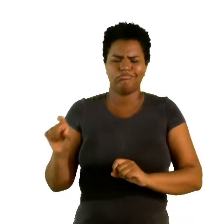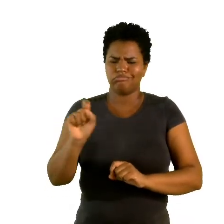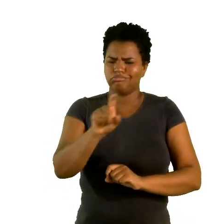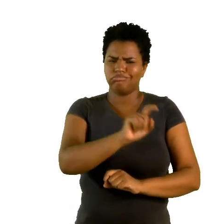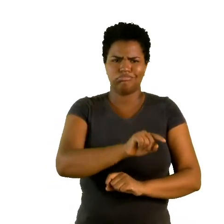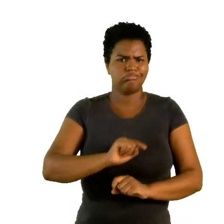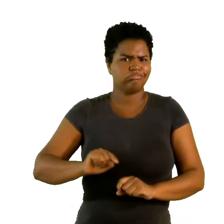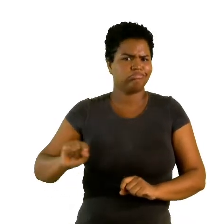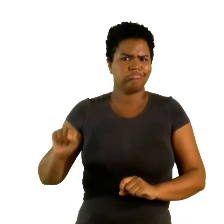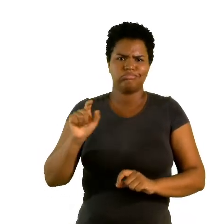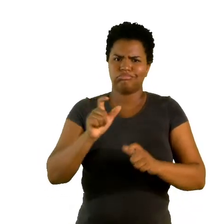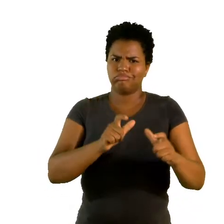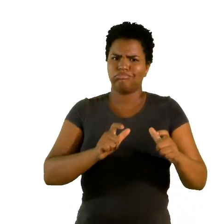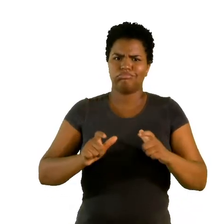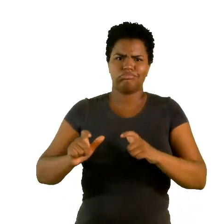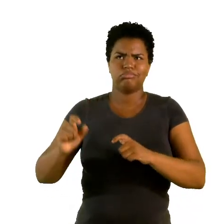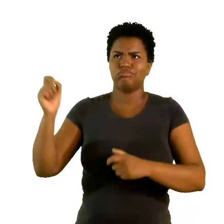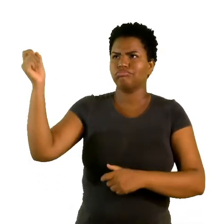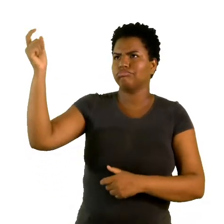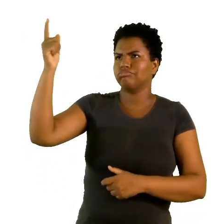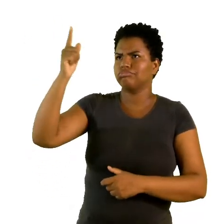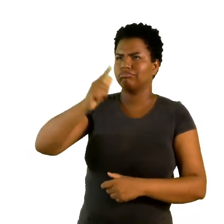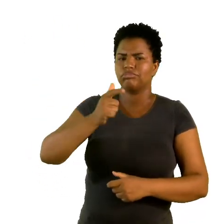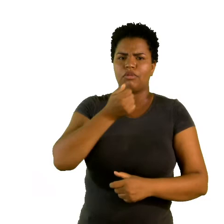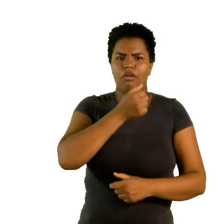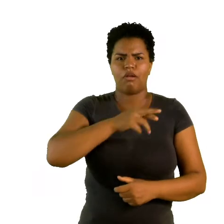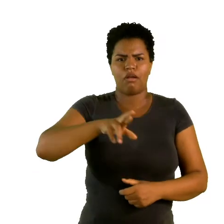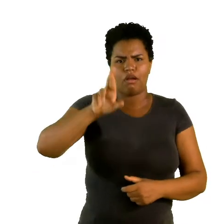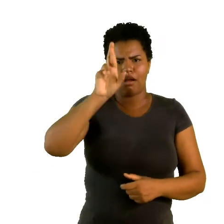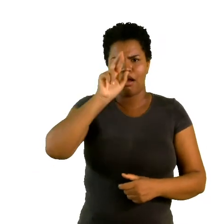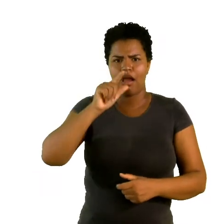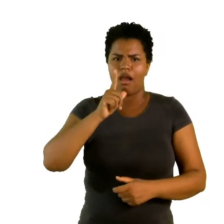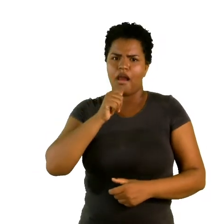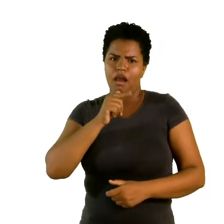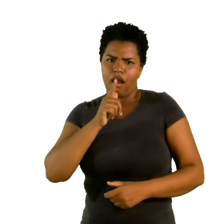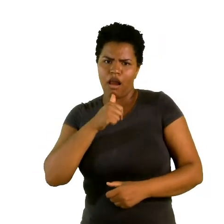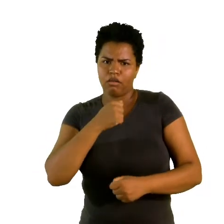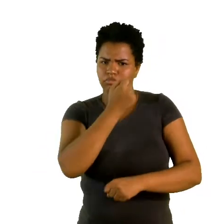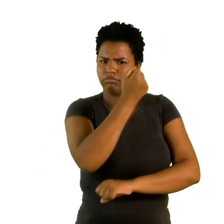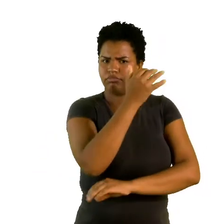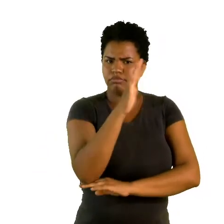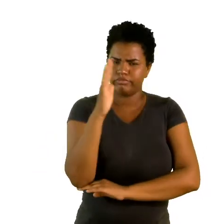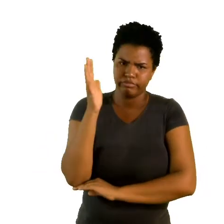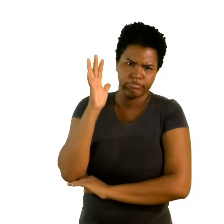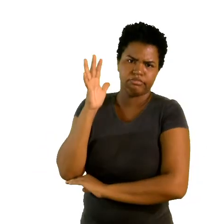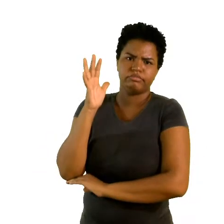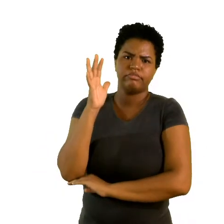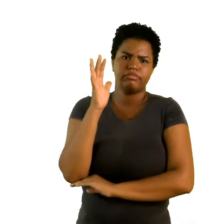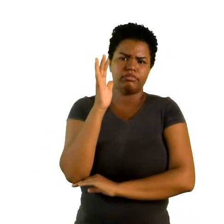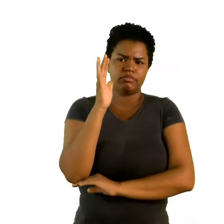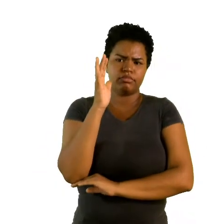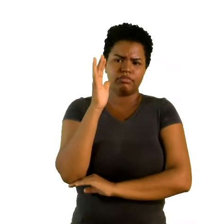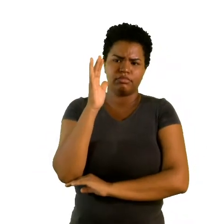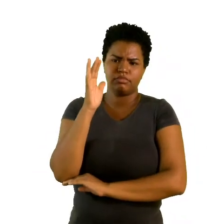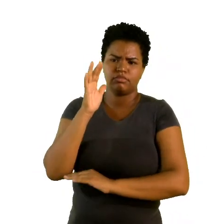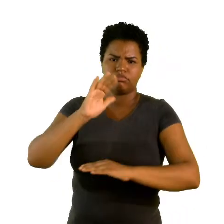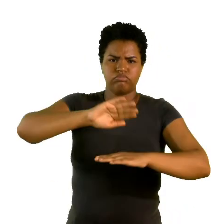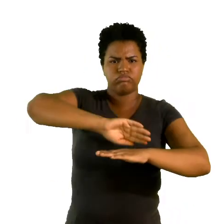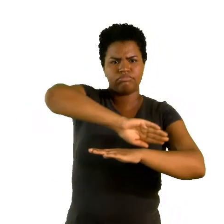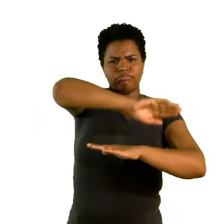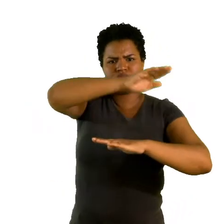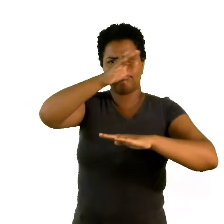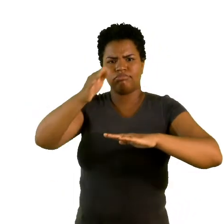No solo, no ar, na água, nas plantas, por cima de